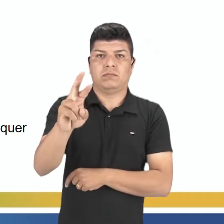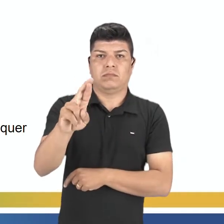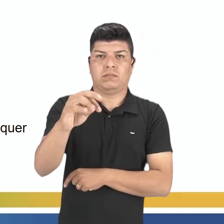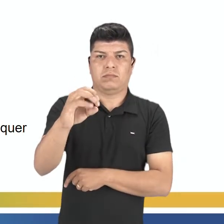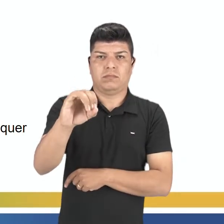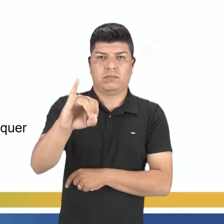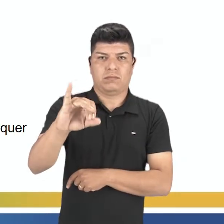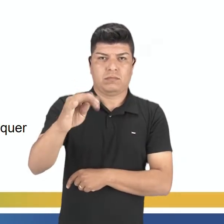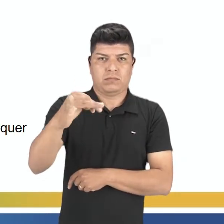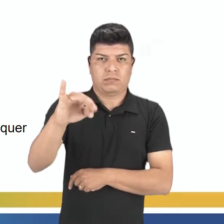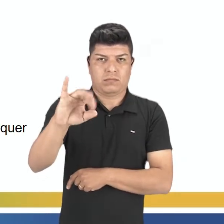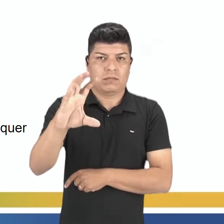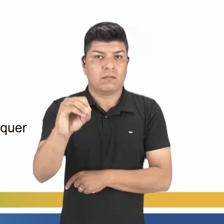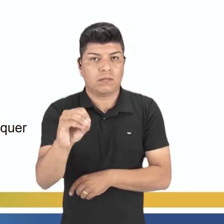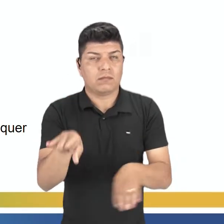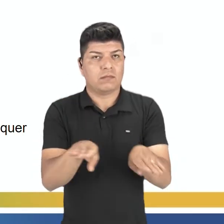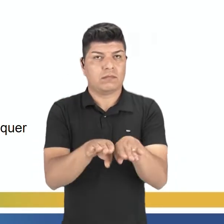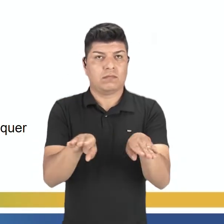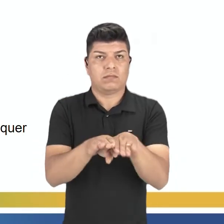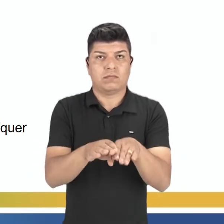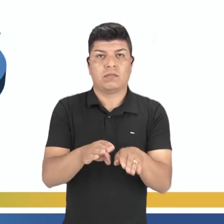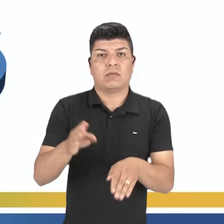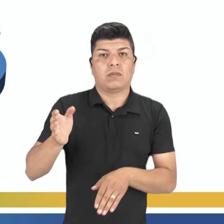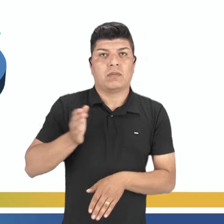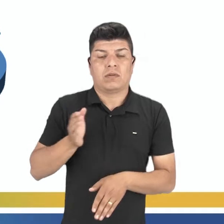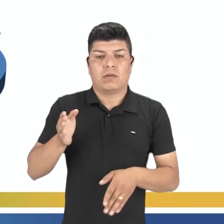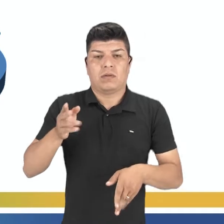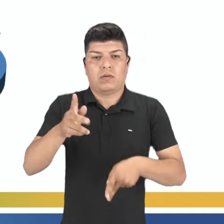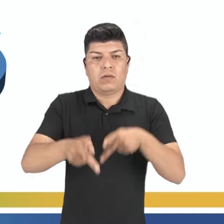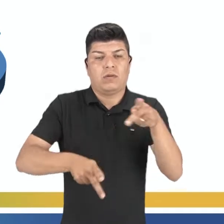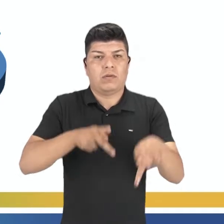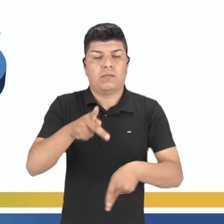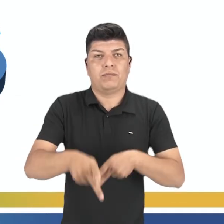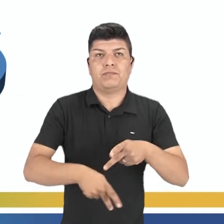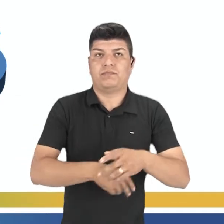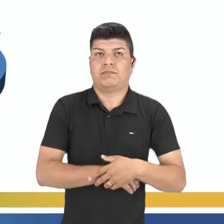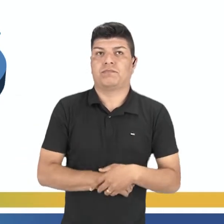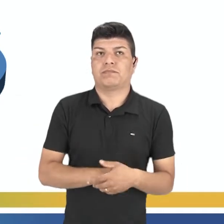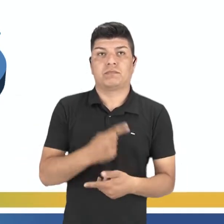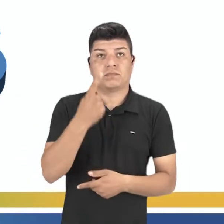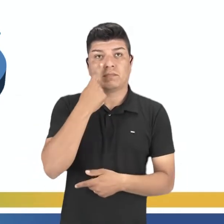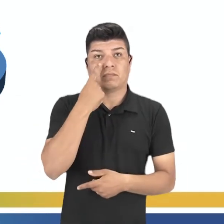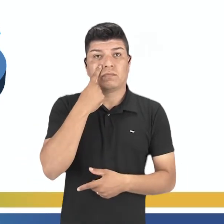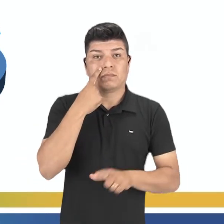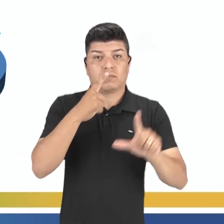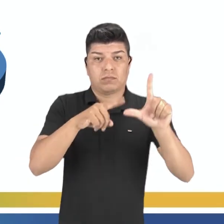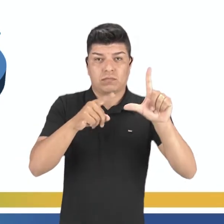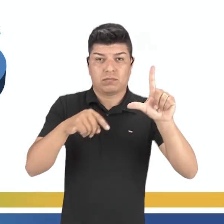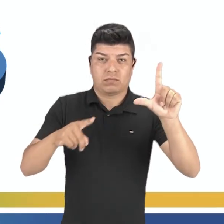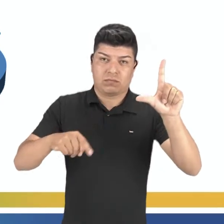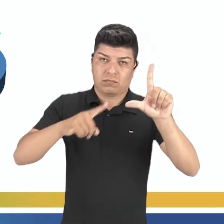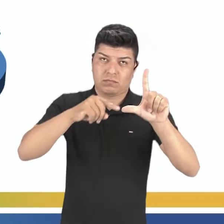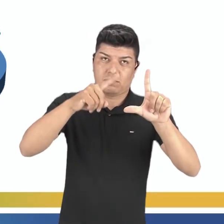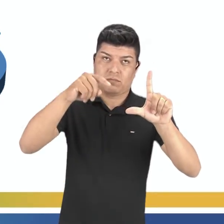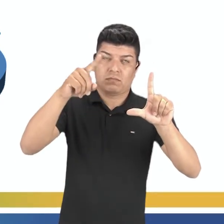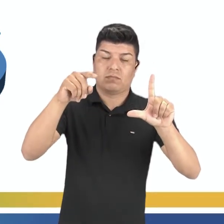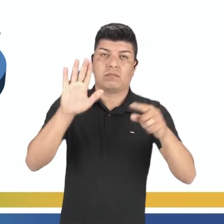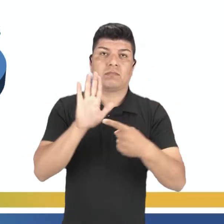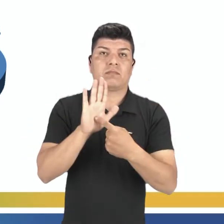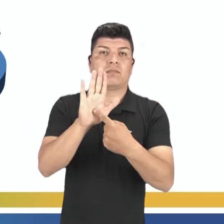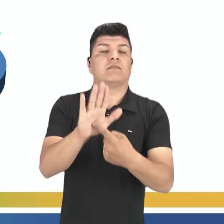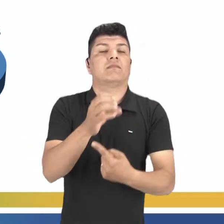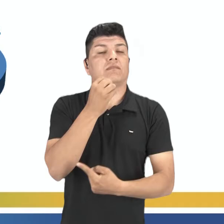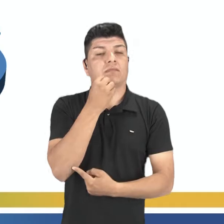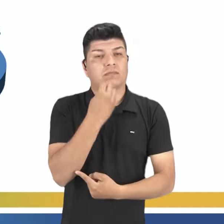participação efetiva à burguesia e ao povo. Continuando lá, dá uma olhada aí nesse gráfico, pessoal. Esse gráfico representa muito